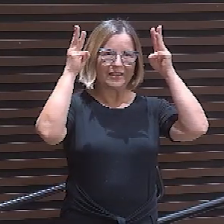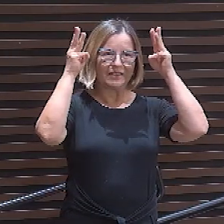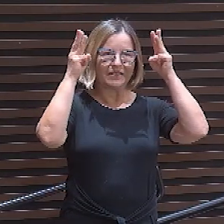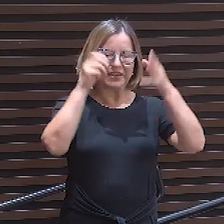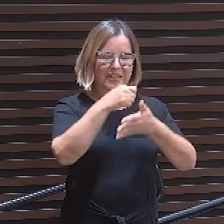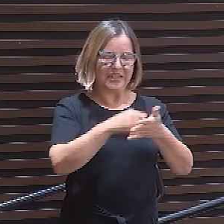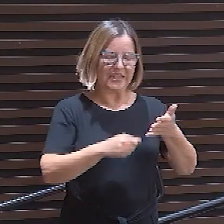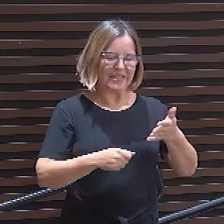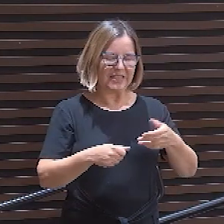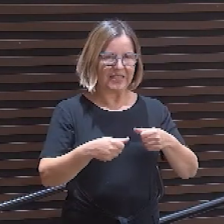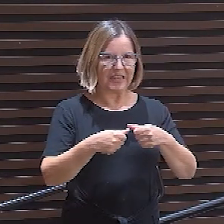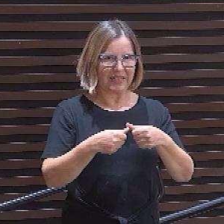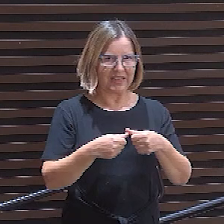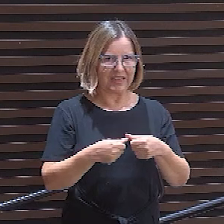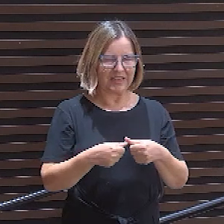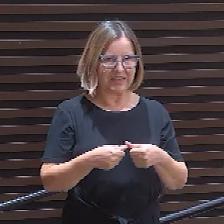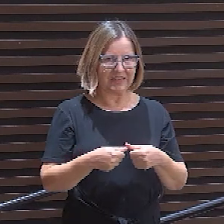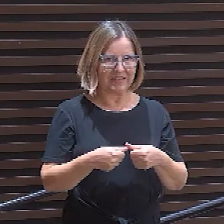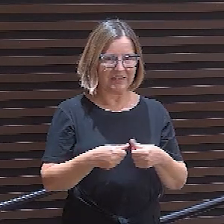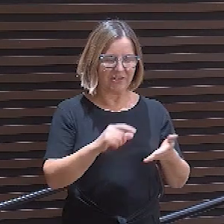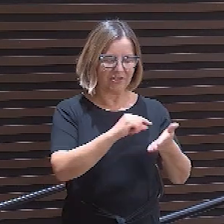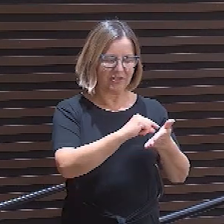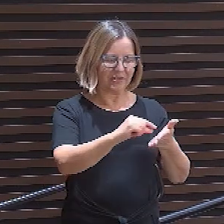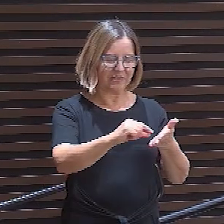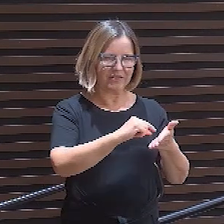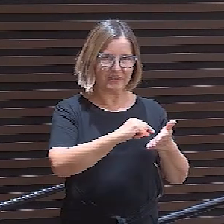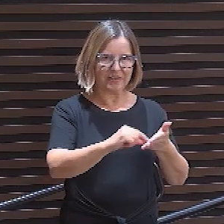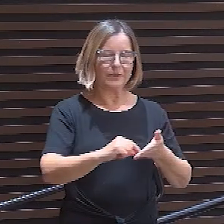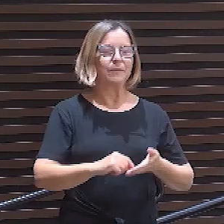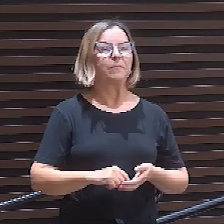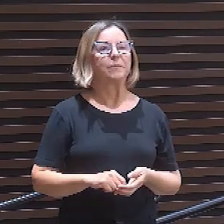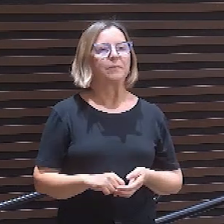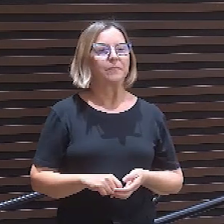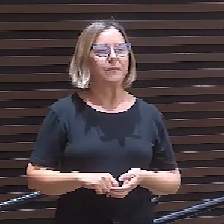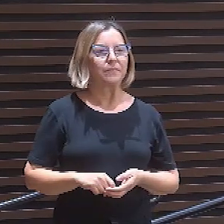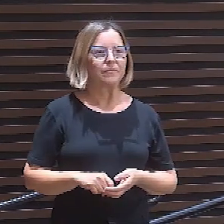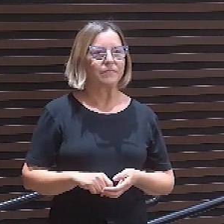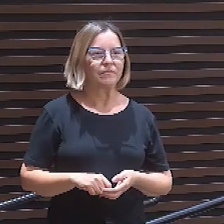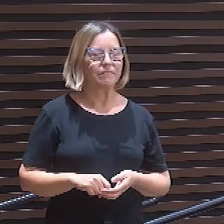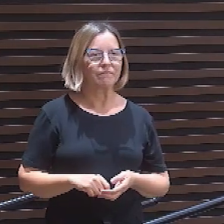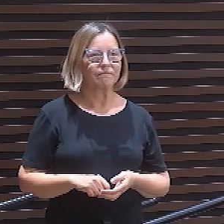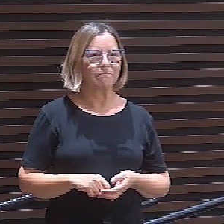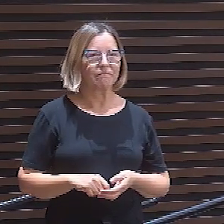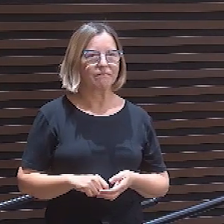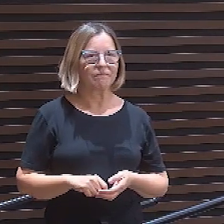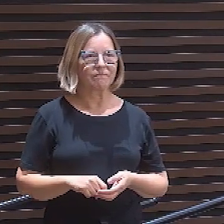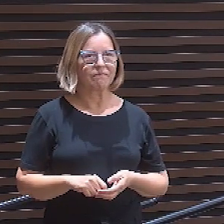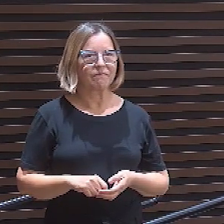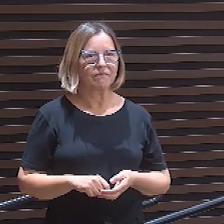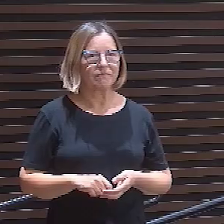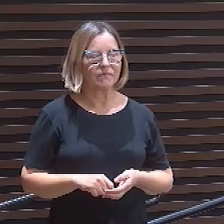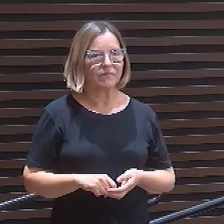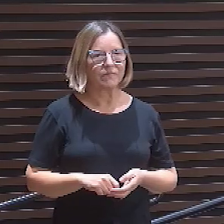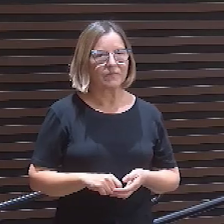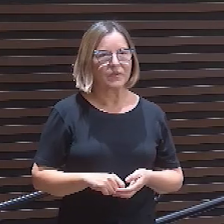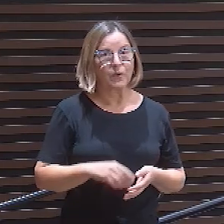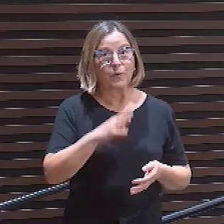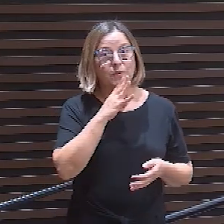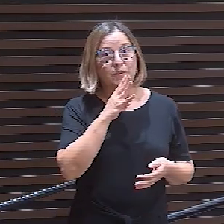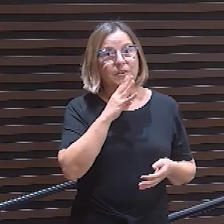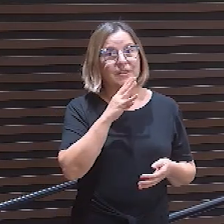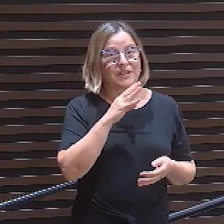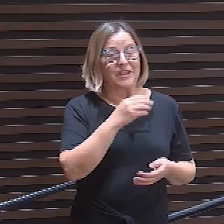nesses versículos, ao olharmos para a sua vida à luz do Novo Testamento, nós